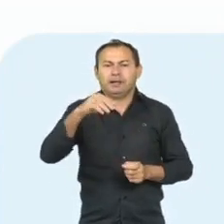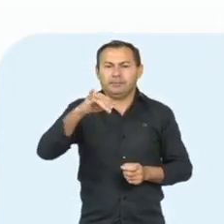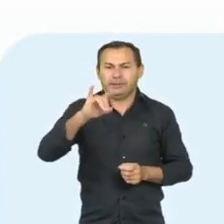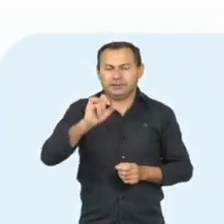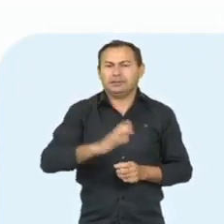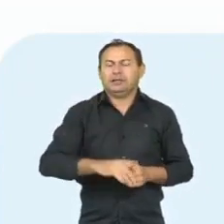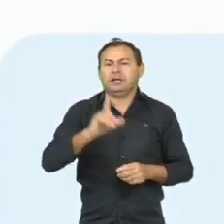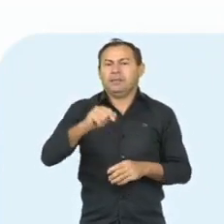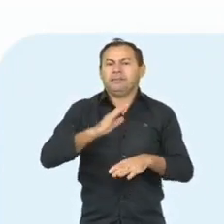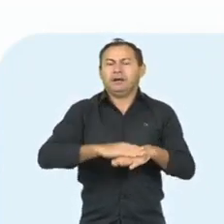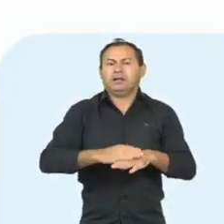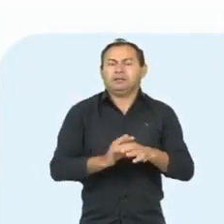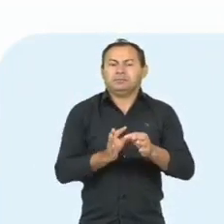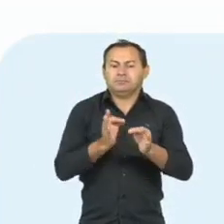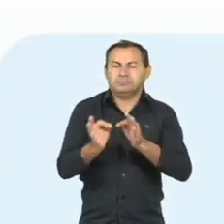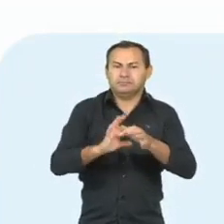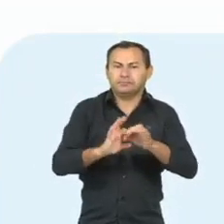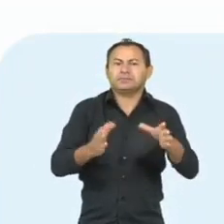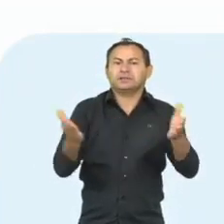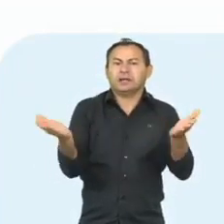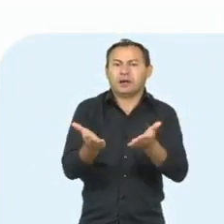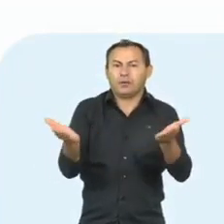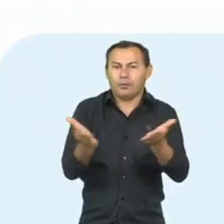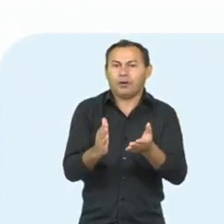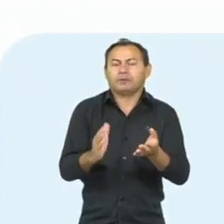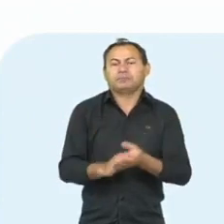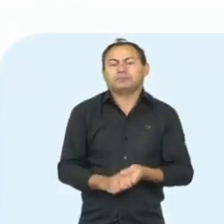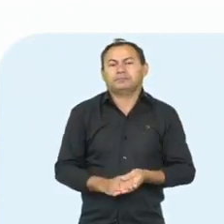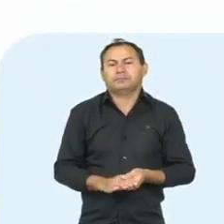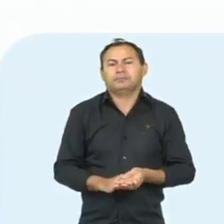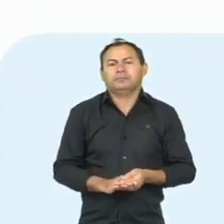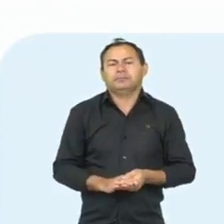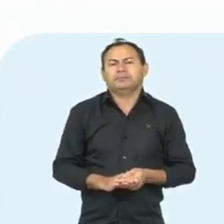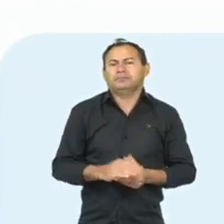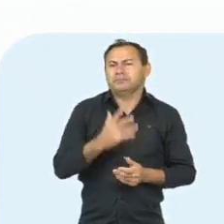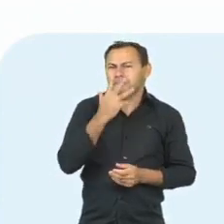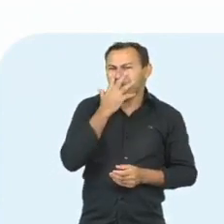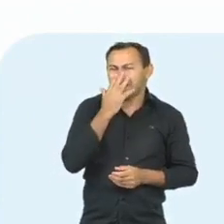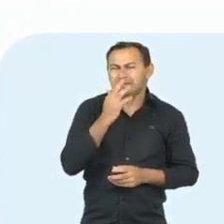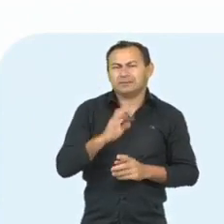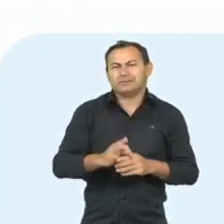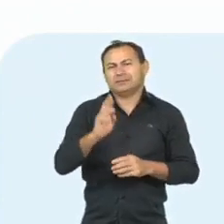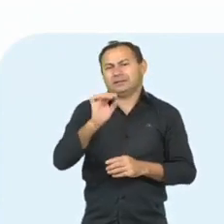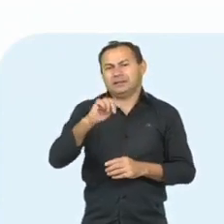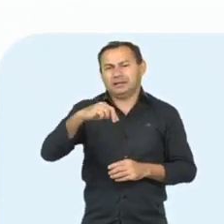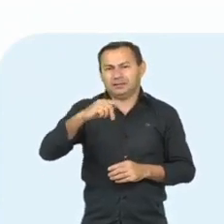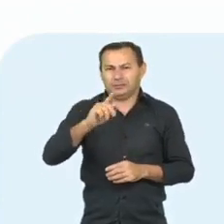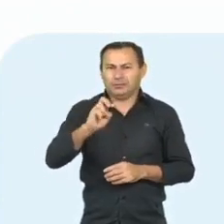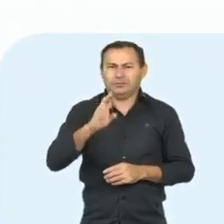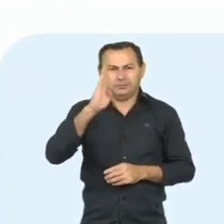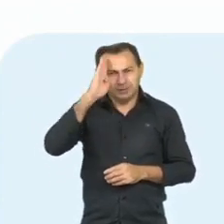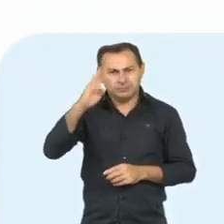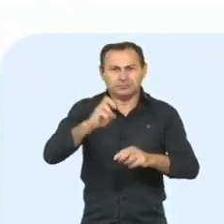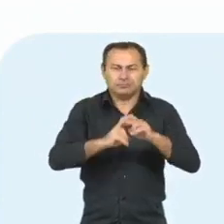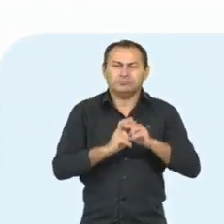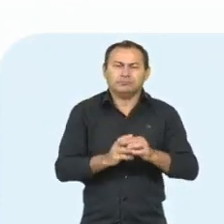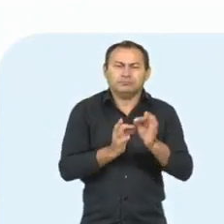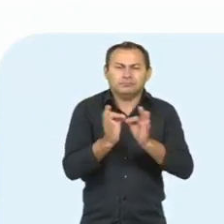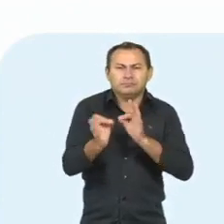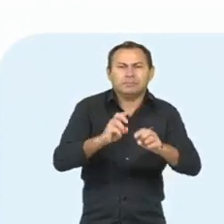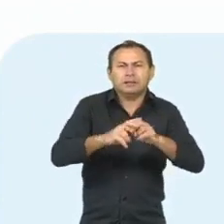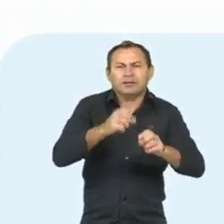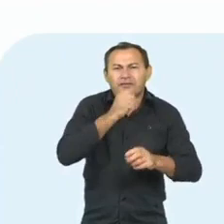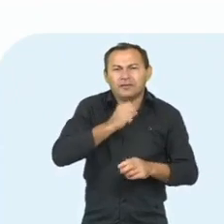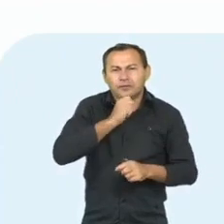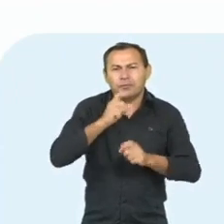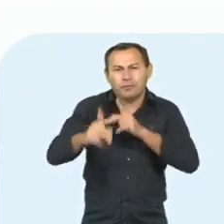era mais alargada e agora ela mal parece uma pirâmide, né? Principalmente devido ao envelhecimento